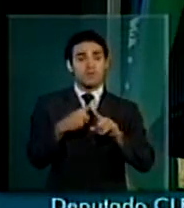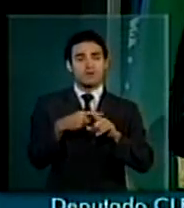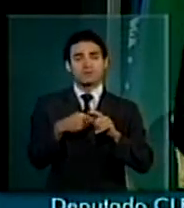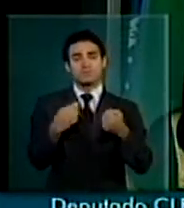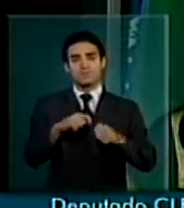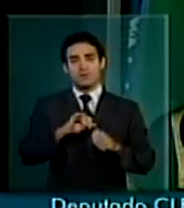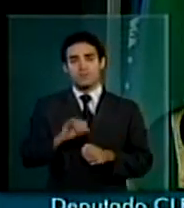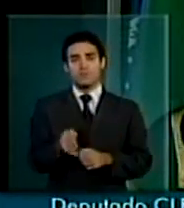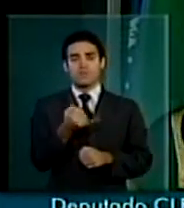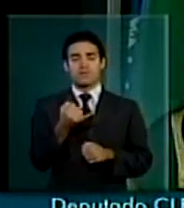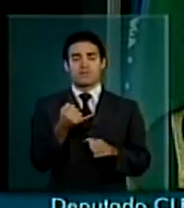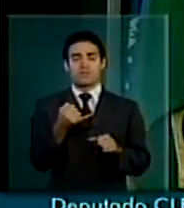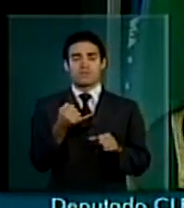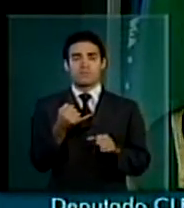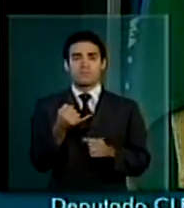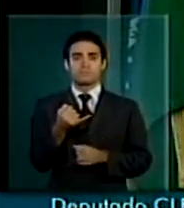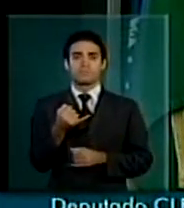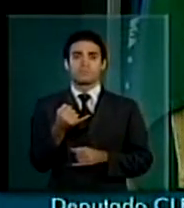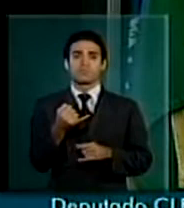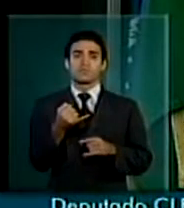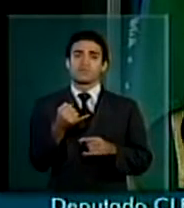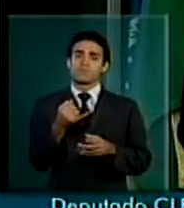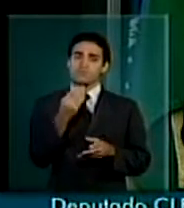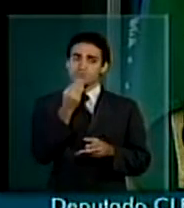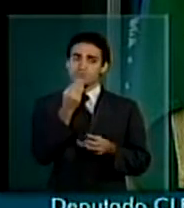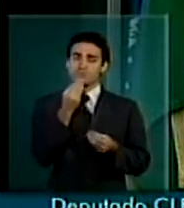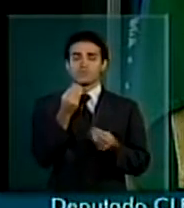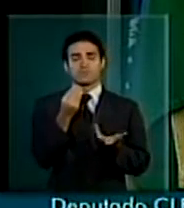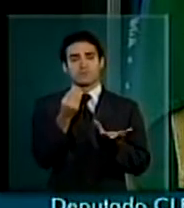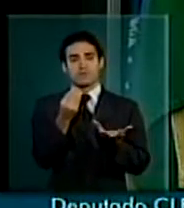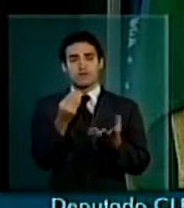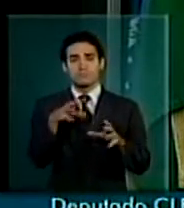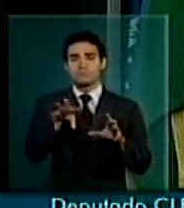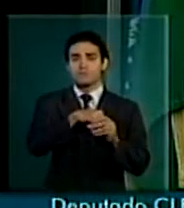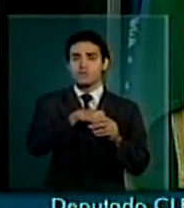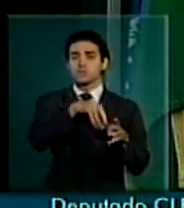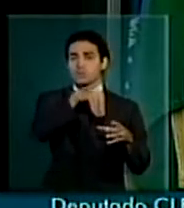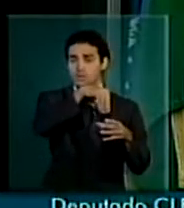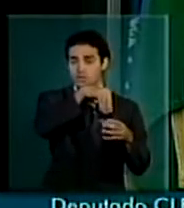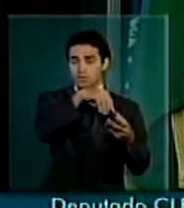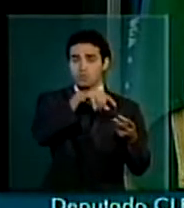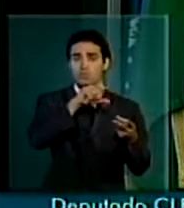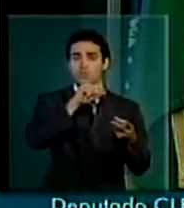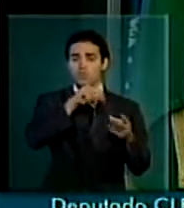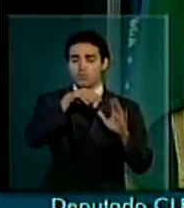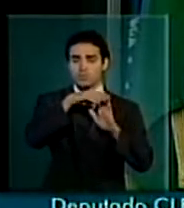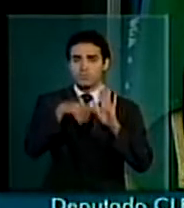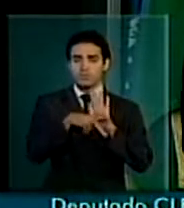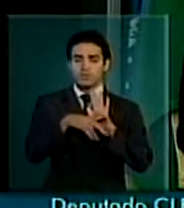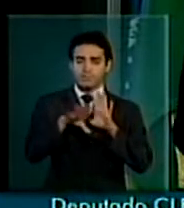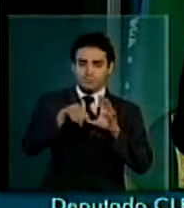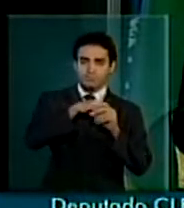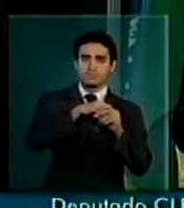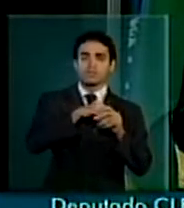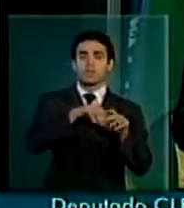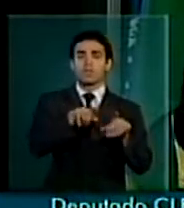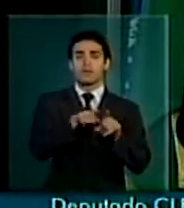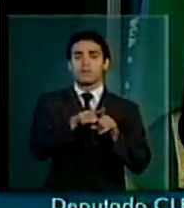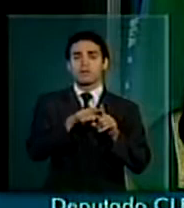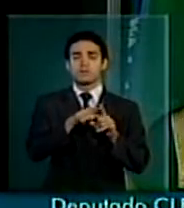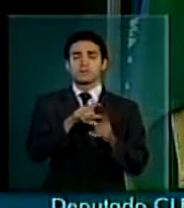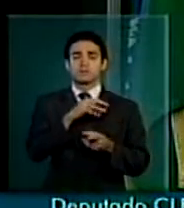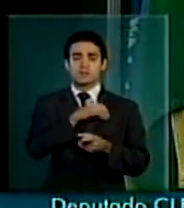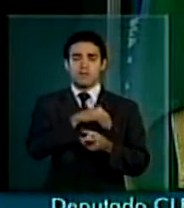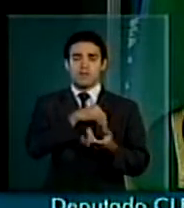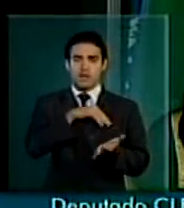aproveitá-la para incluir nesse contexto da medida provisória que o salário mínimo